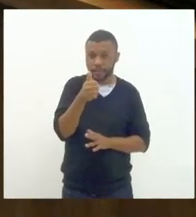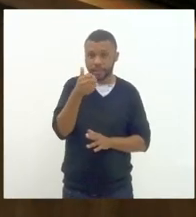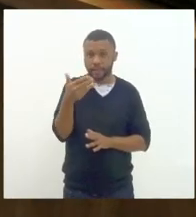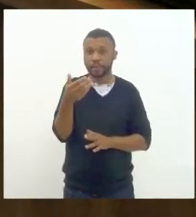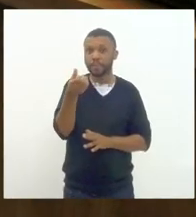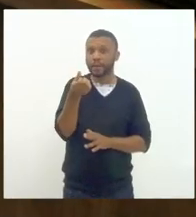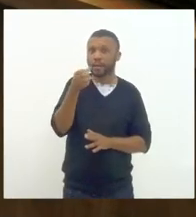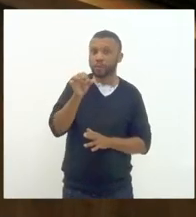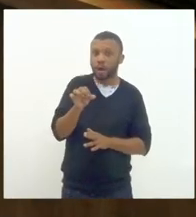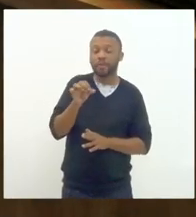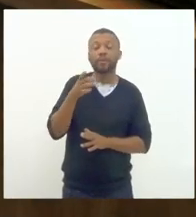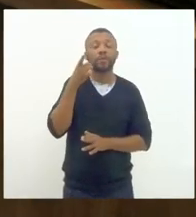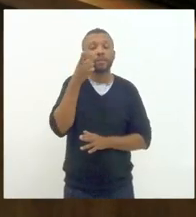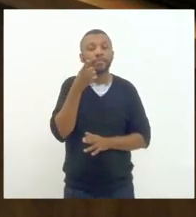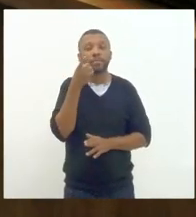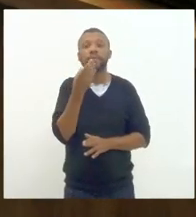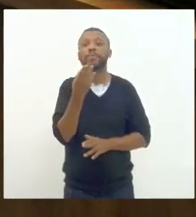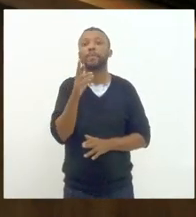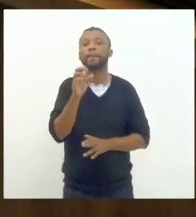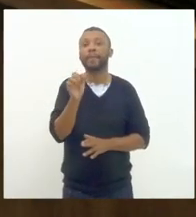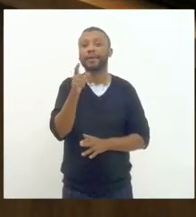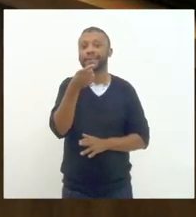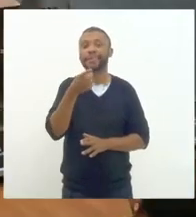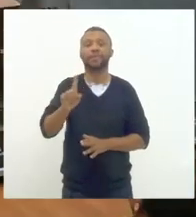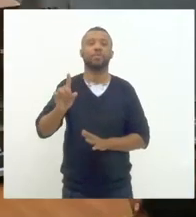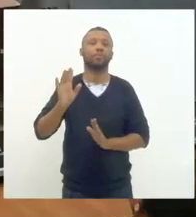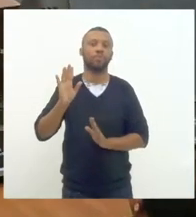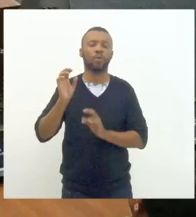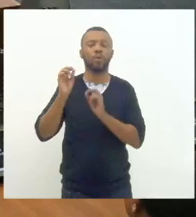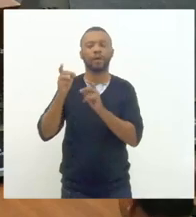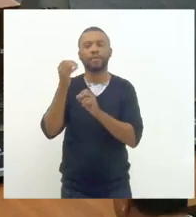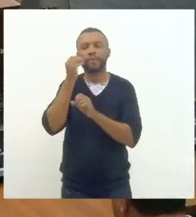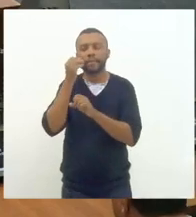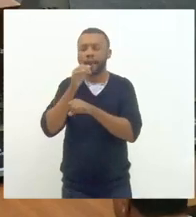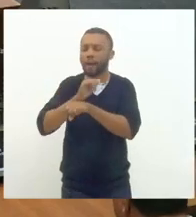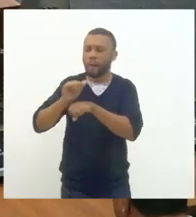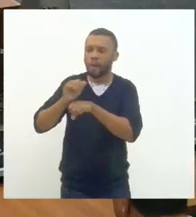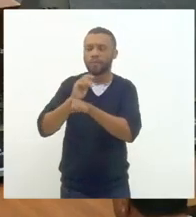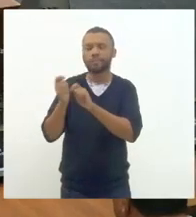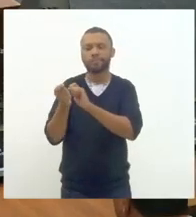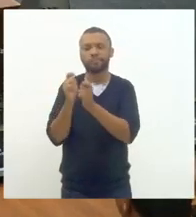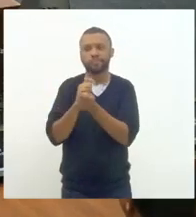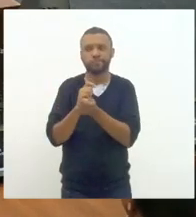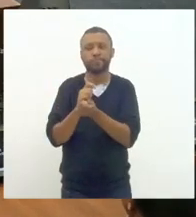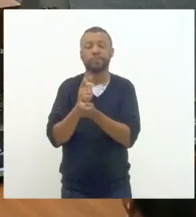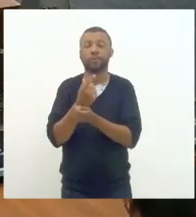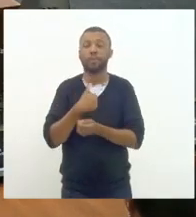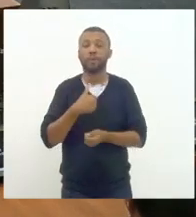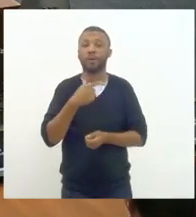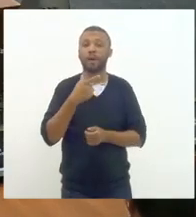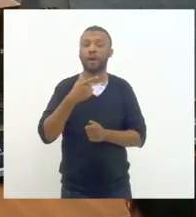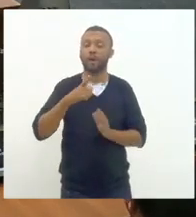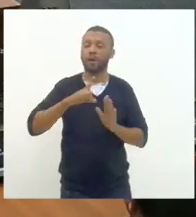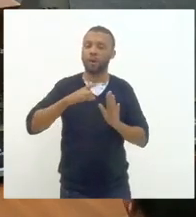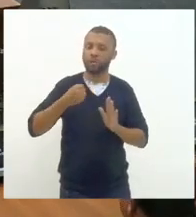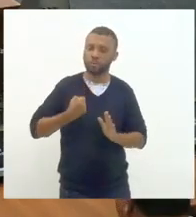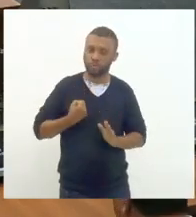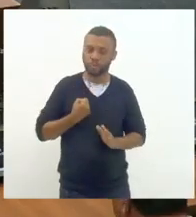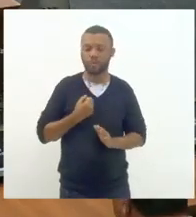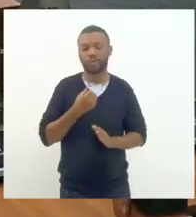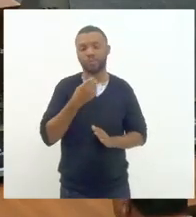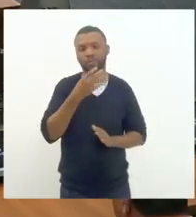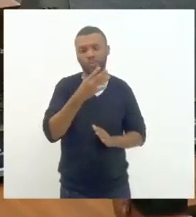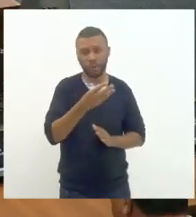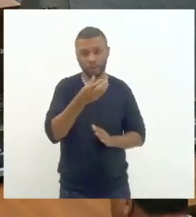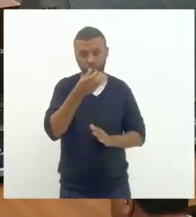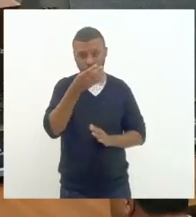22, o deputado Brazão. Vamos aqui com jeitinho, vamos botar um. E o meu é o 4448-21, que é do centro de